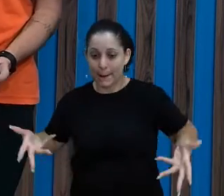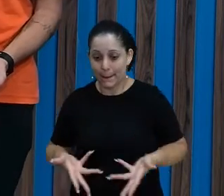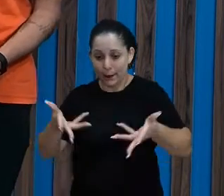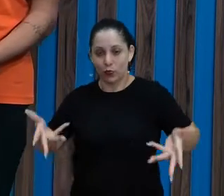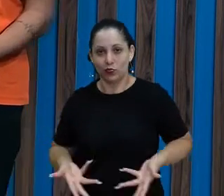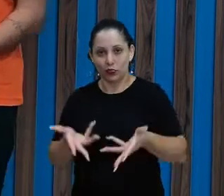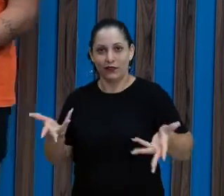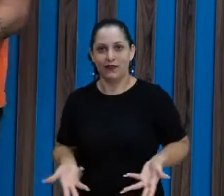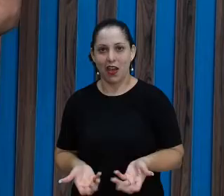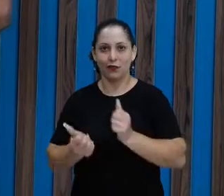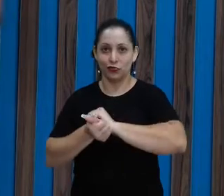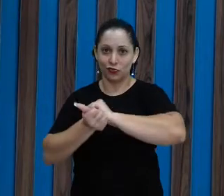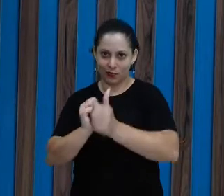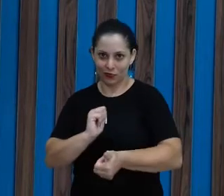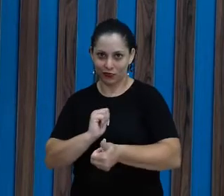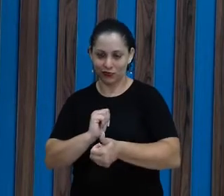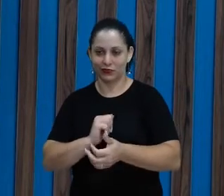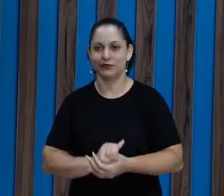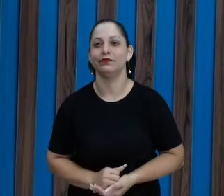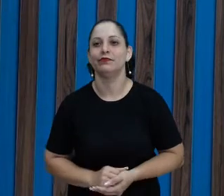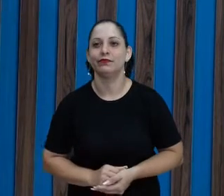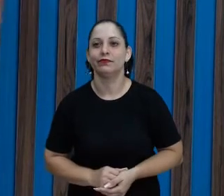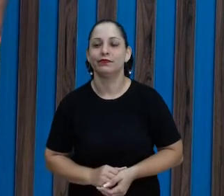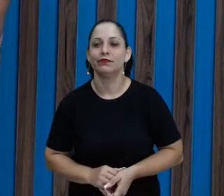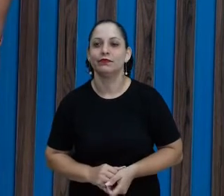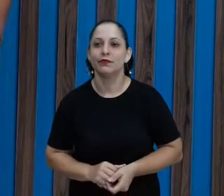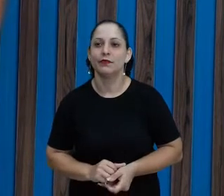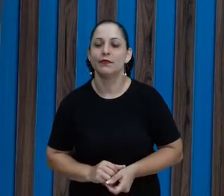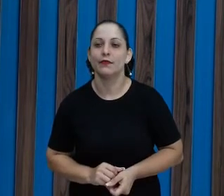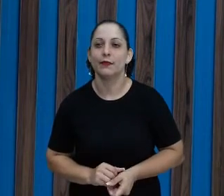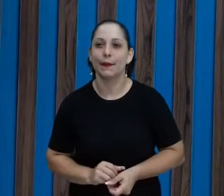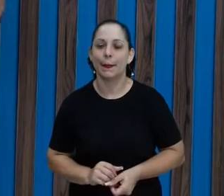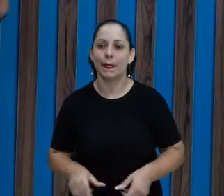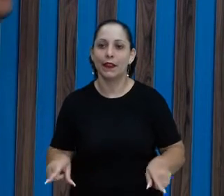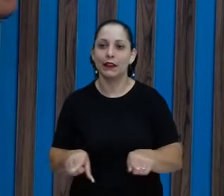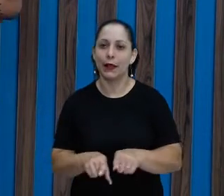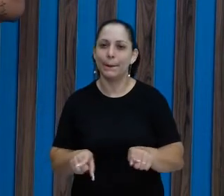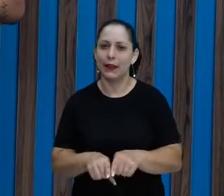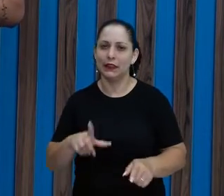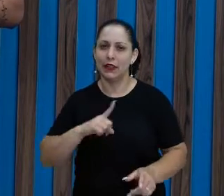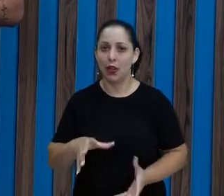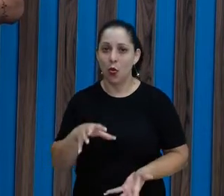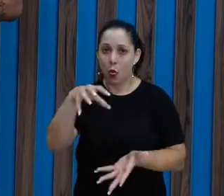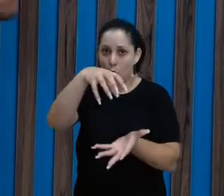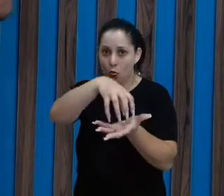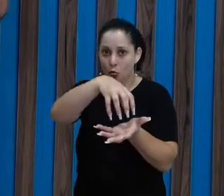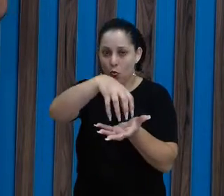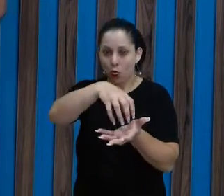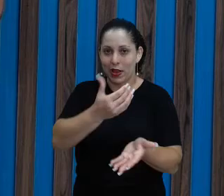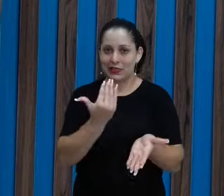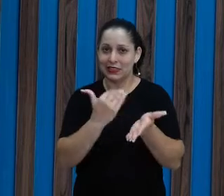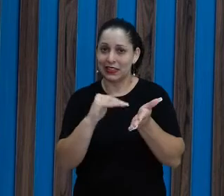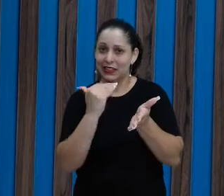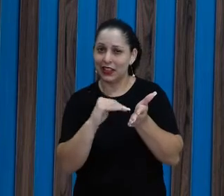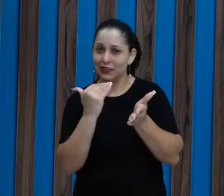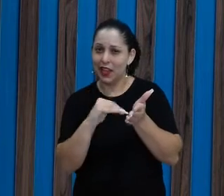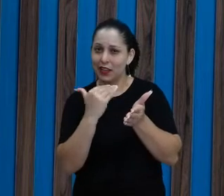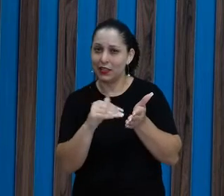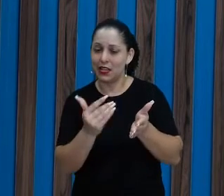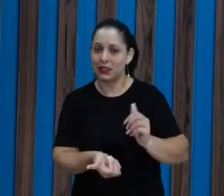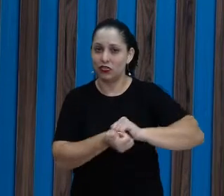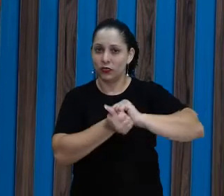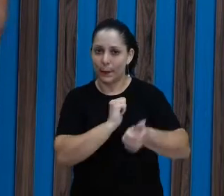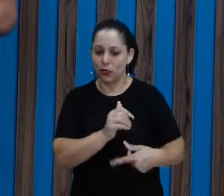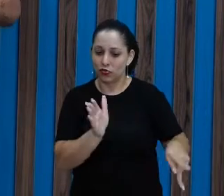essas modalidades aconteçam. Temos aí um outro órgão que é a Secretaria de Esportes, aqui do